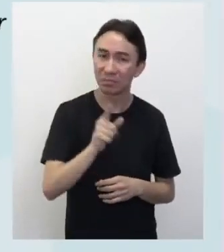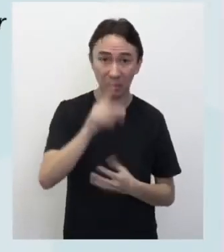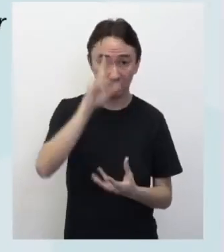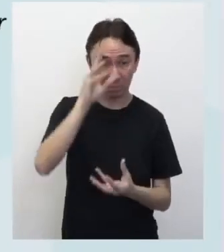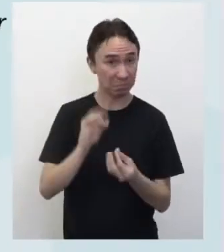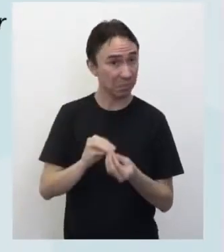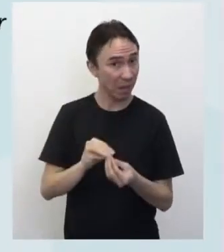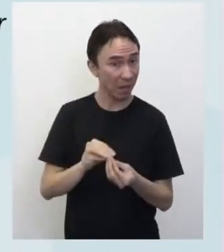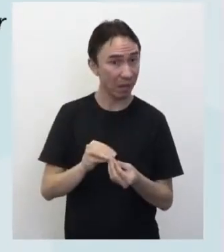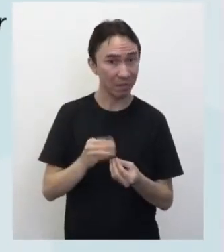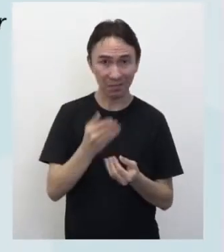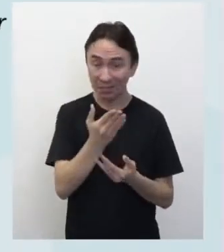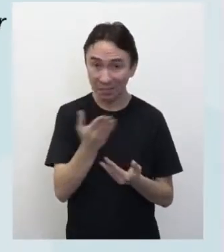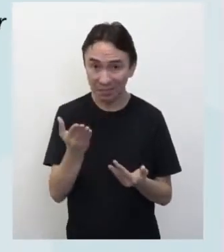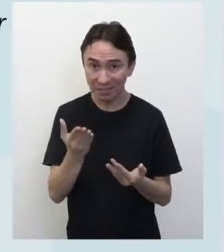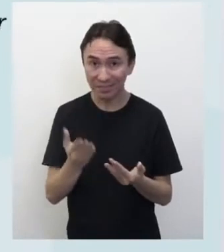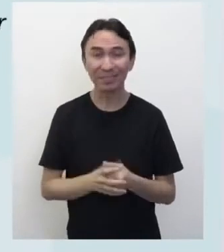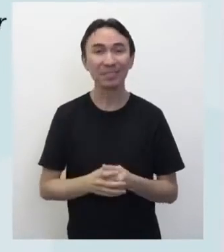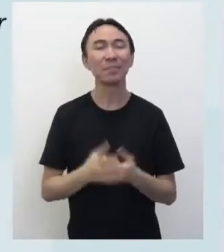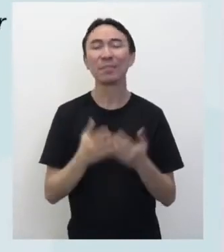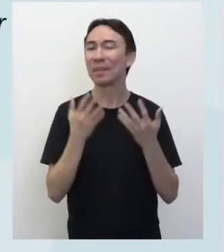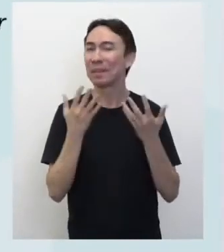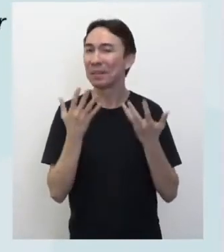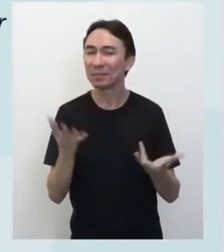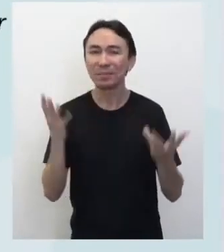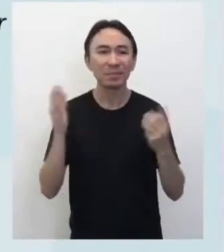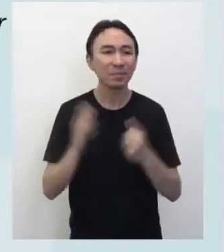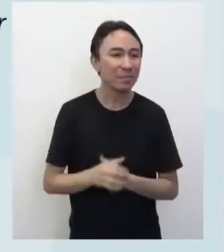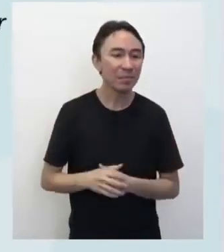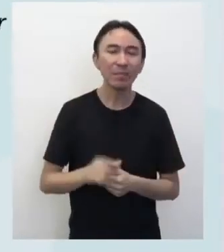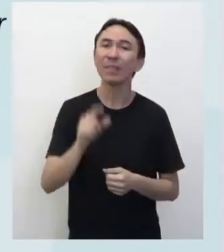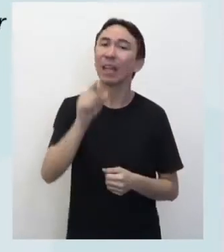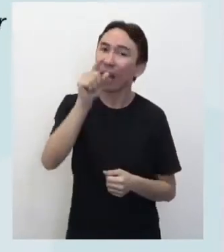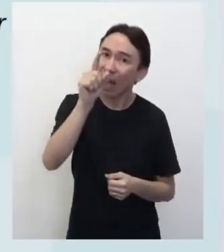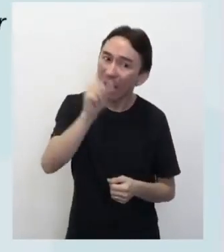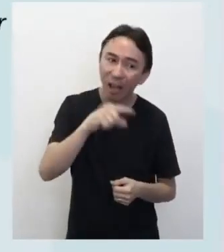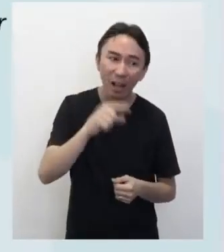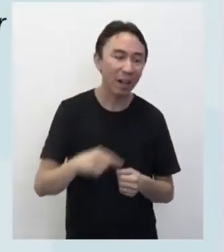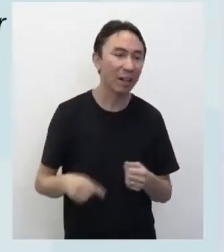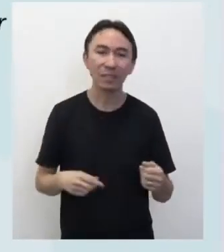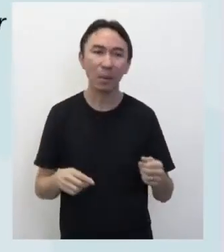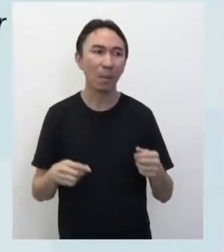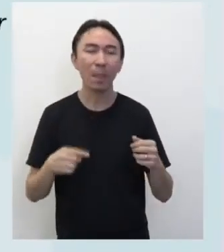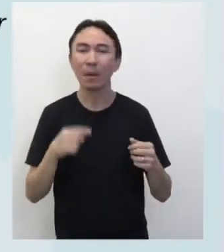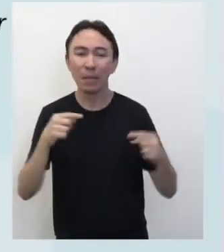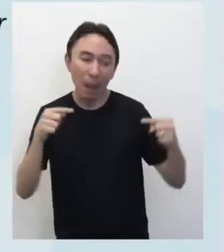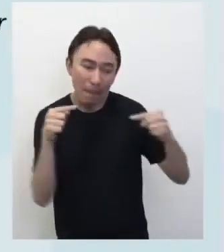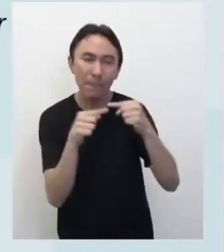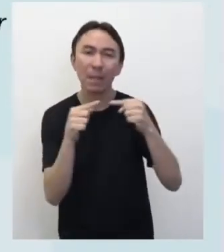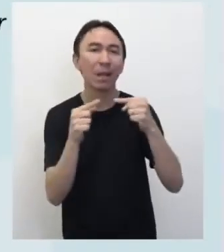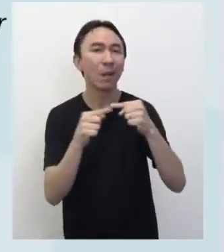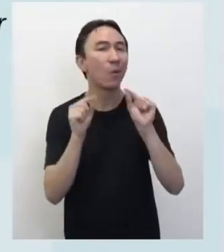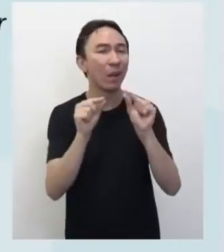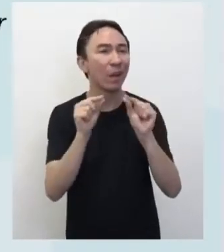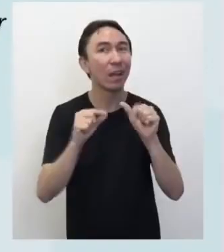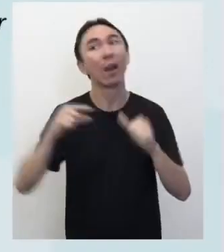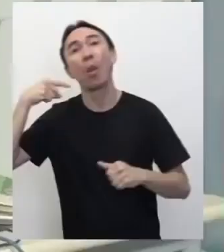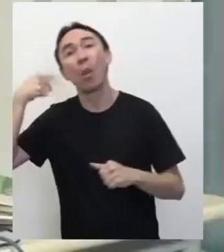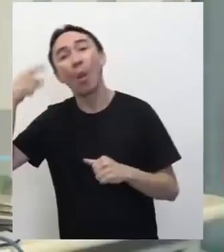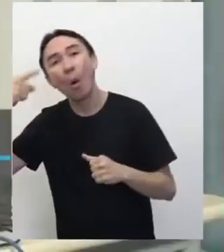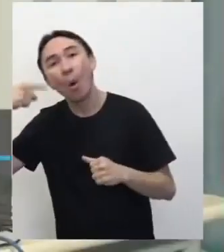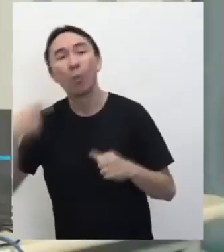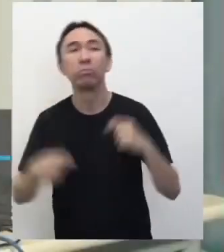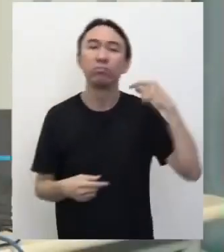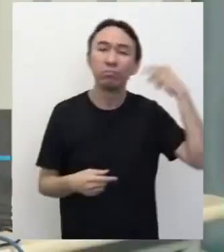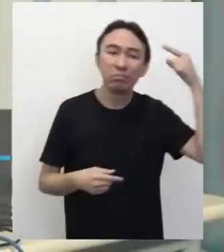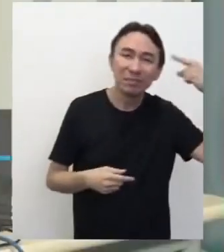conclusão. Eles chegaram a essa conclusão, Daniela, presta atenção. Na loucura, Na loucura. As 2 tratam... Na fantasia também. Olha, o Alienista nem fala